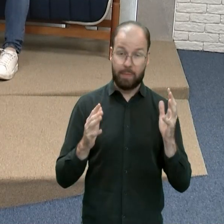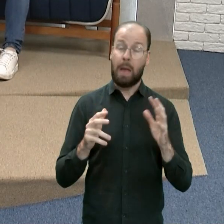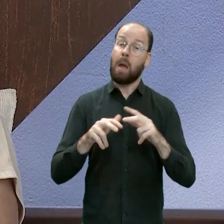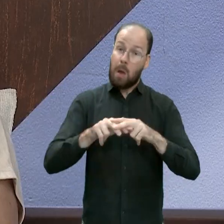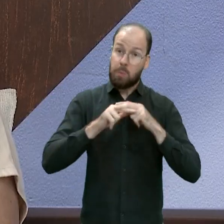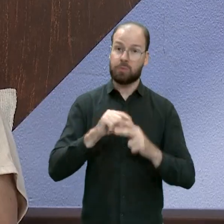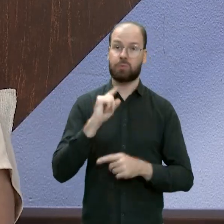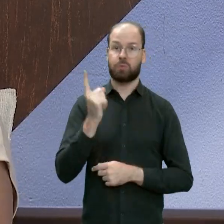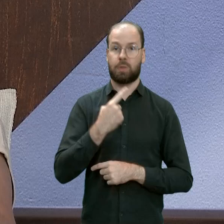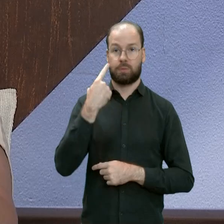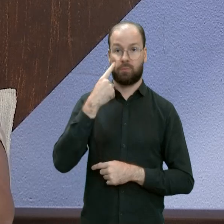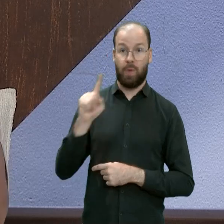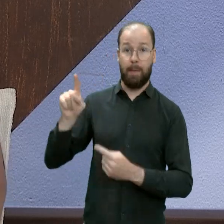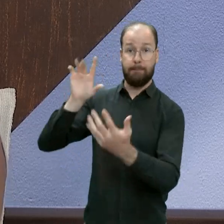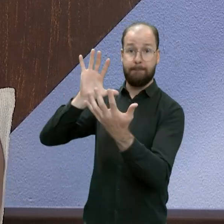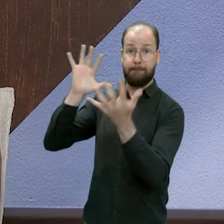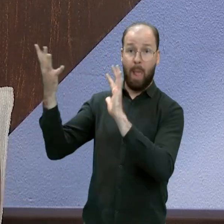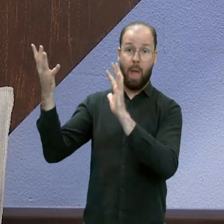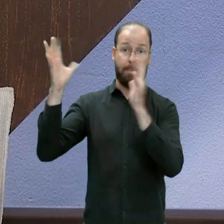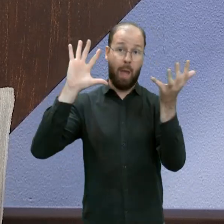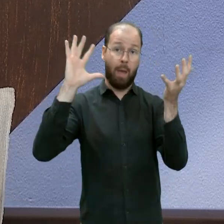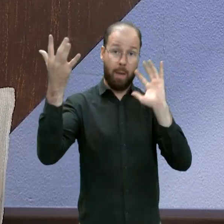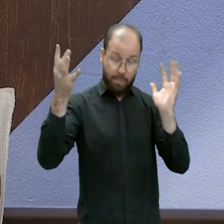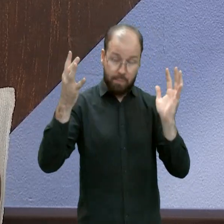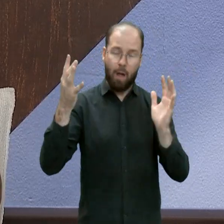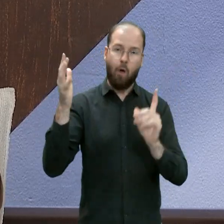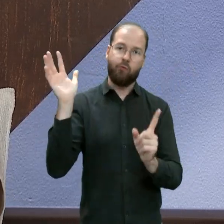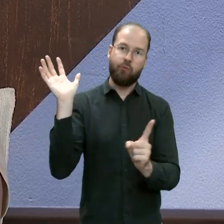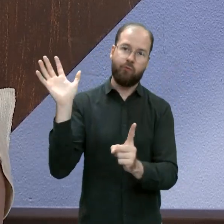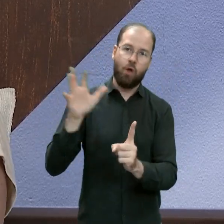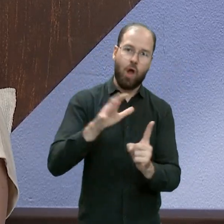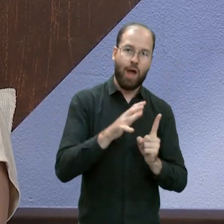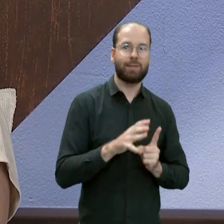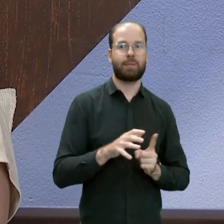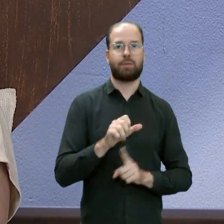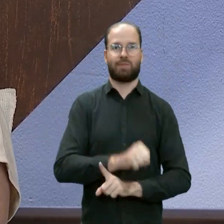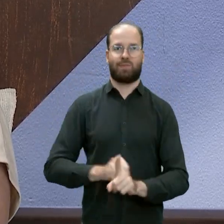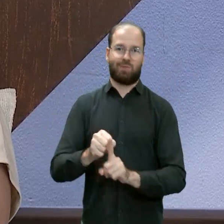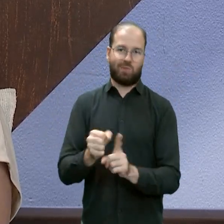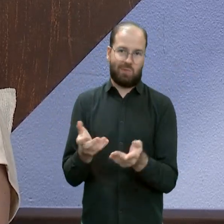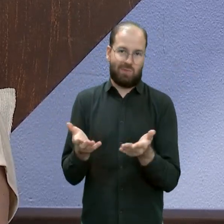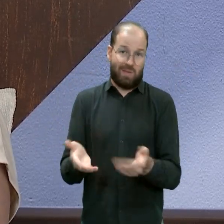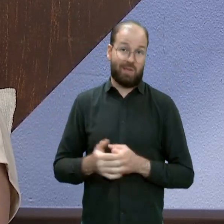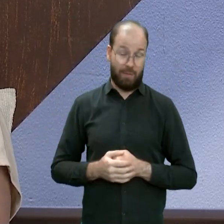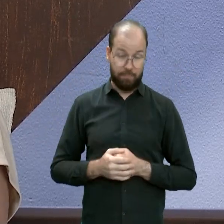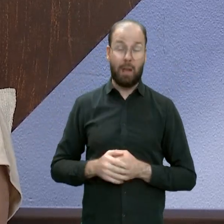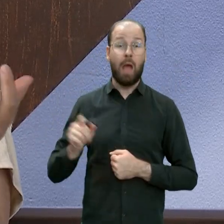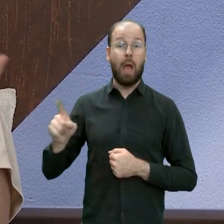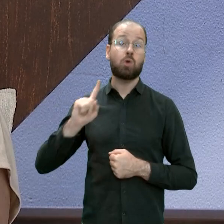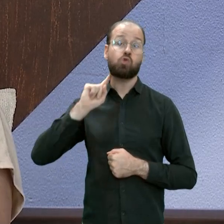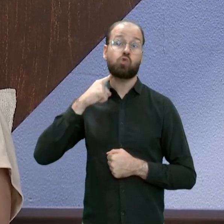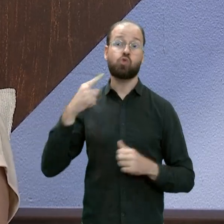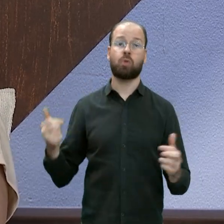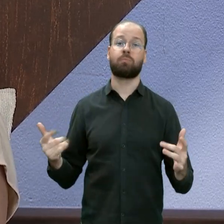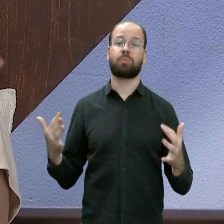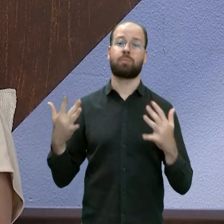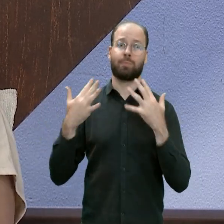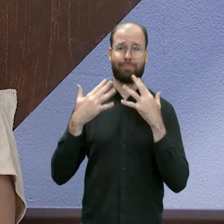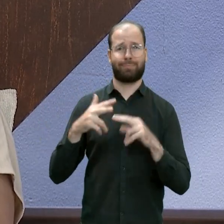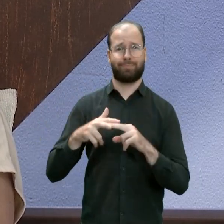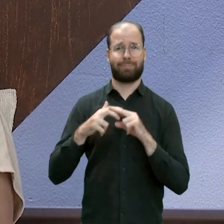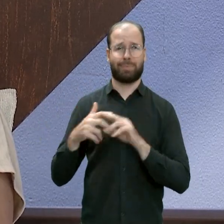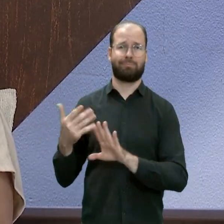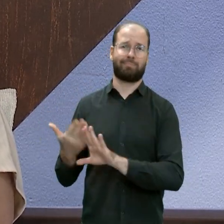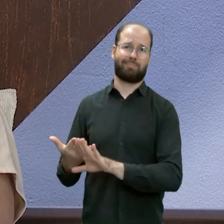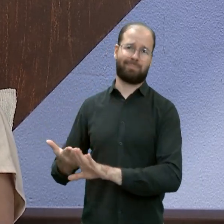vê que mudanças climáticas influenciam para a sociedade. E essa poluição a gente vê que é desde